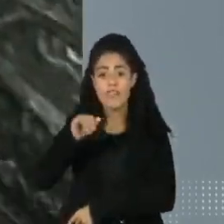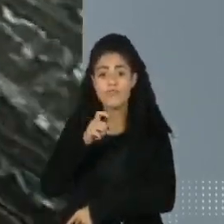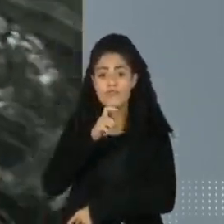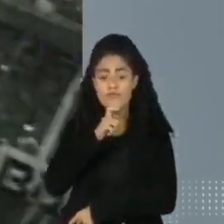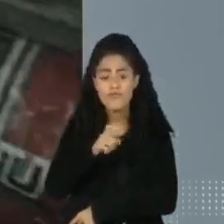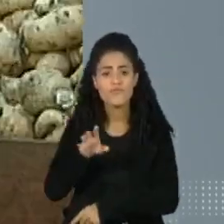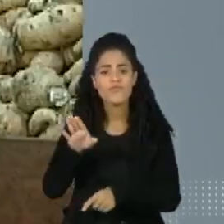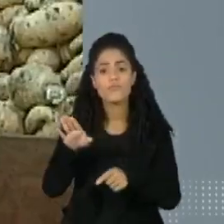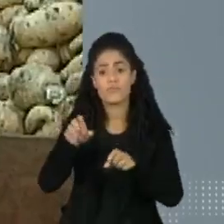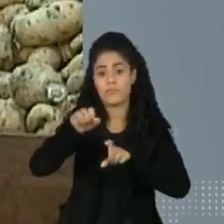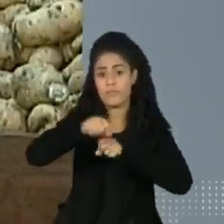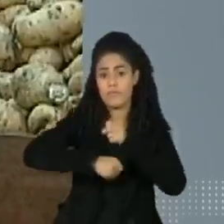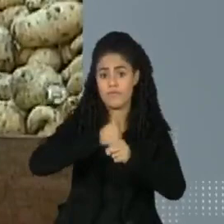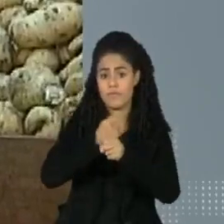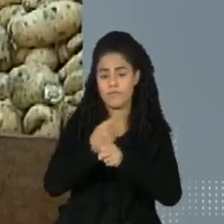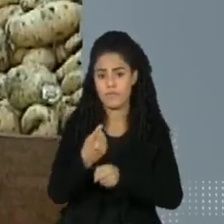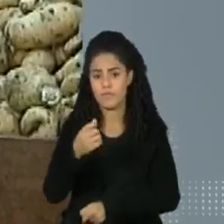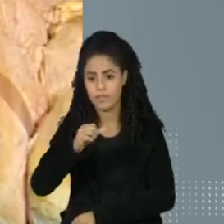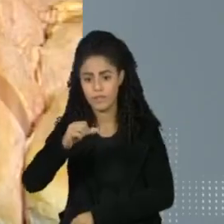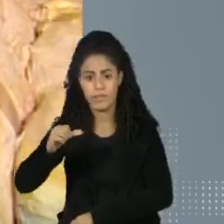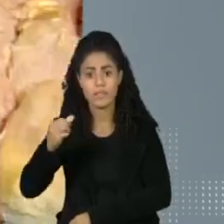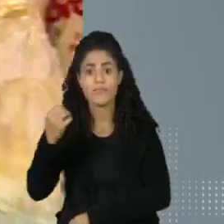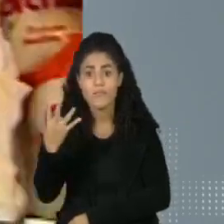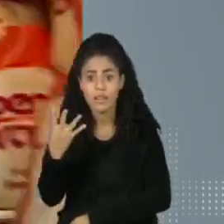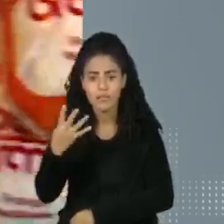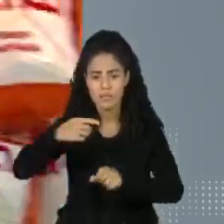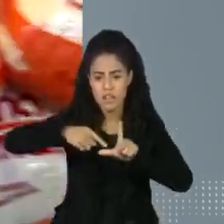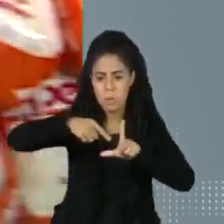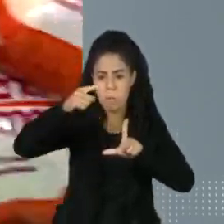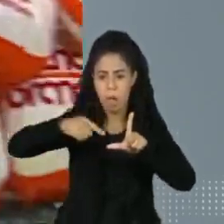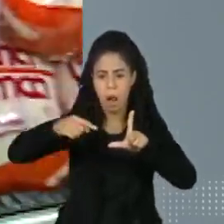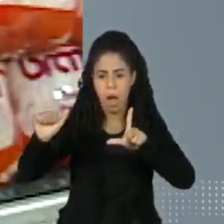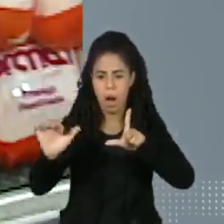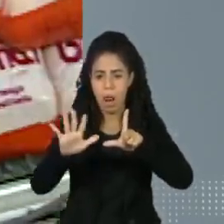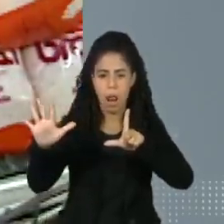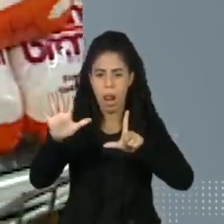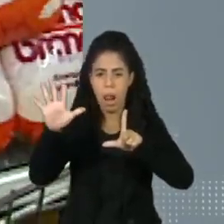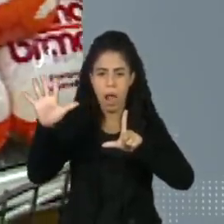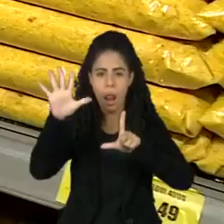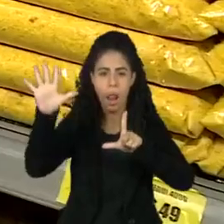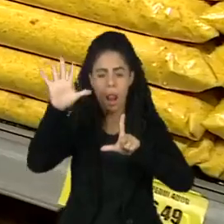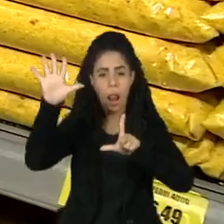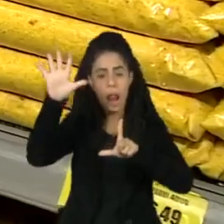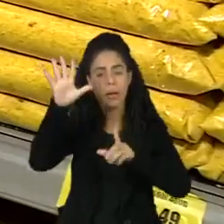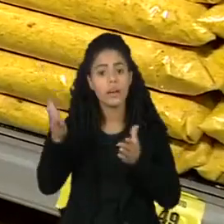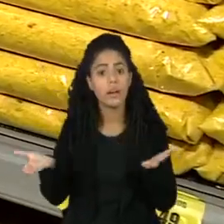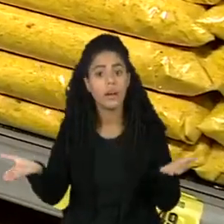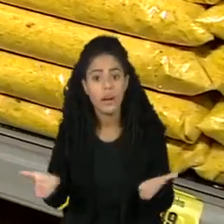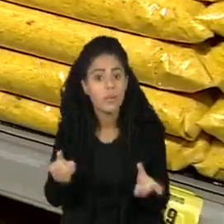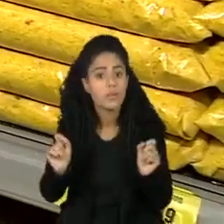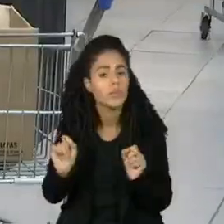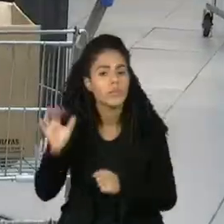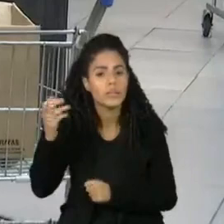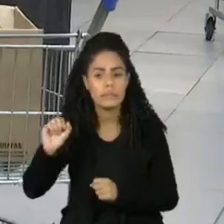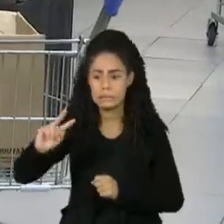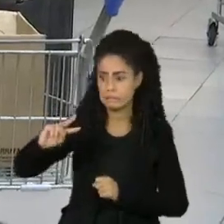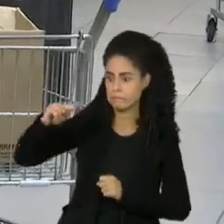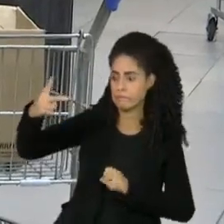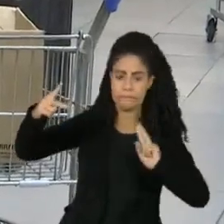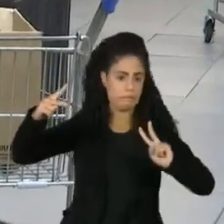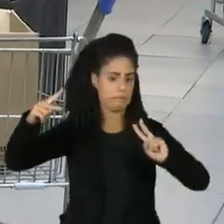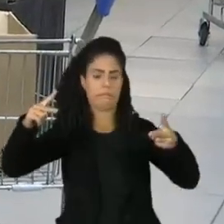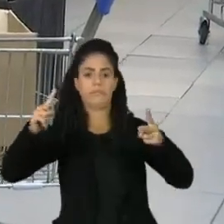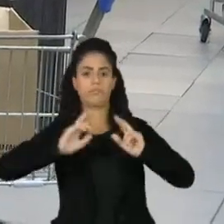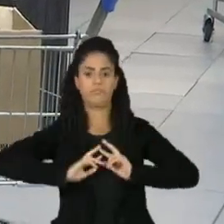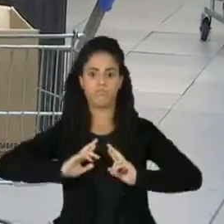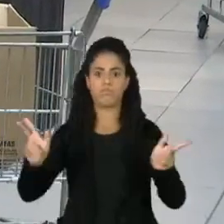1994, quando o Plano Real, que colocou um ponto final na espinhosa era da inflação, agora se deparam com uma